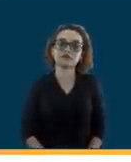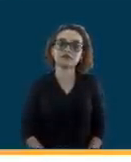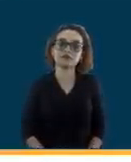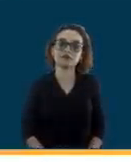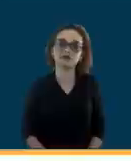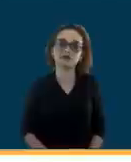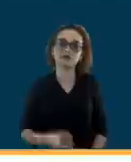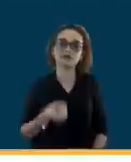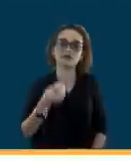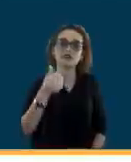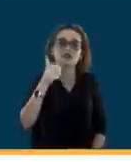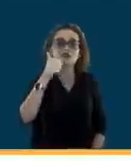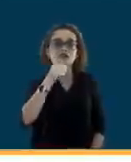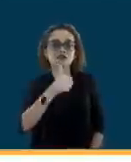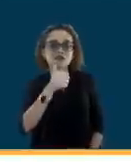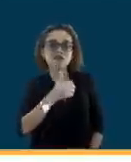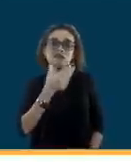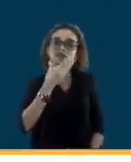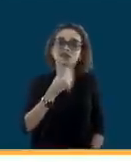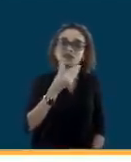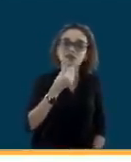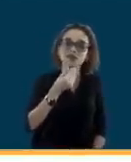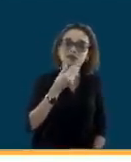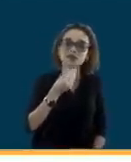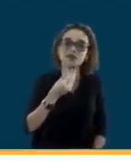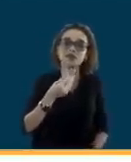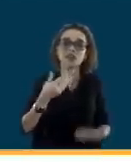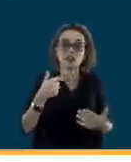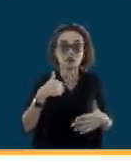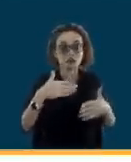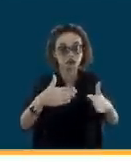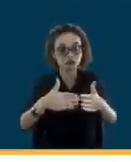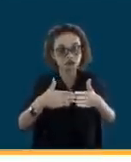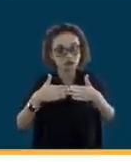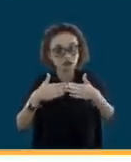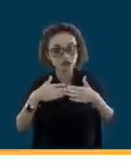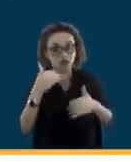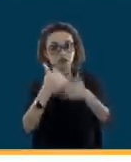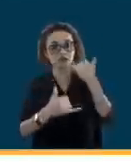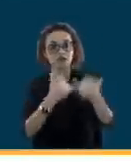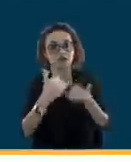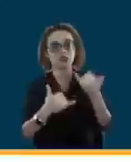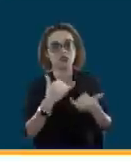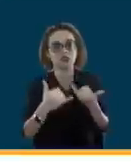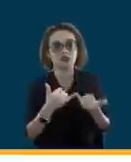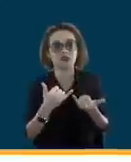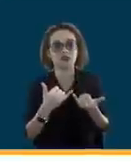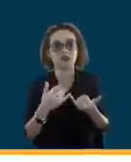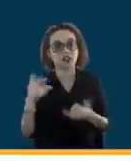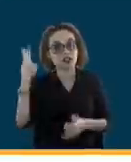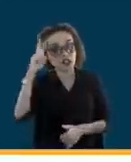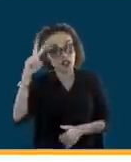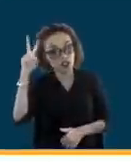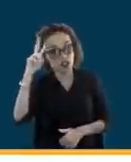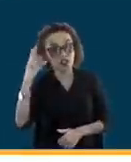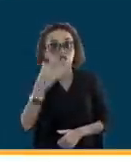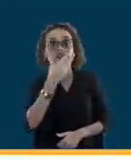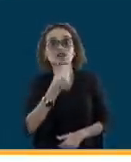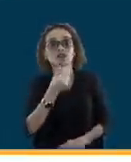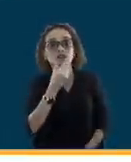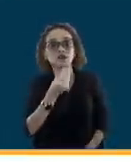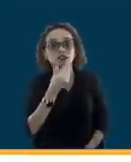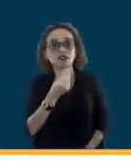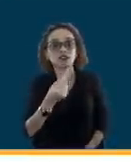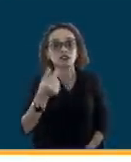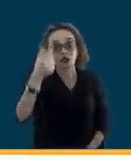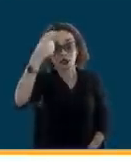Senhores e senhoras, aqui peço licença para brincar. A história de um menino e sua